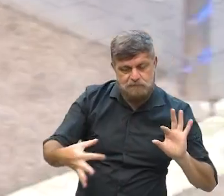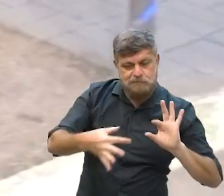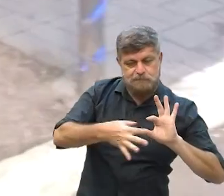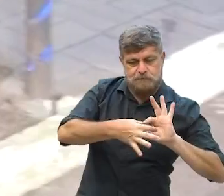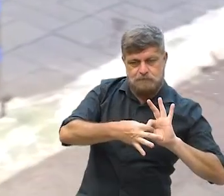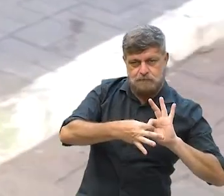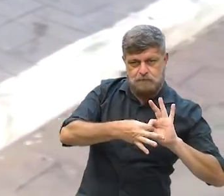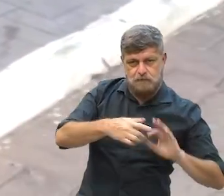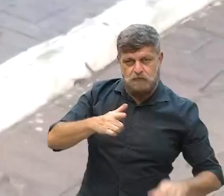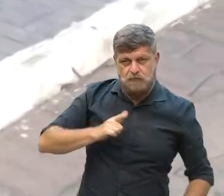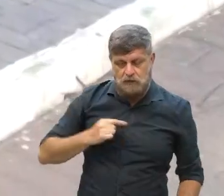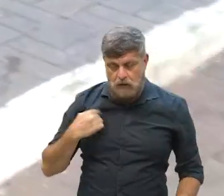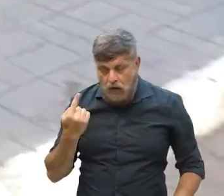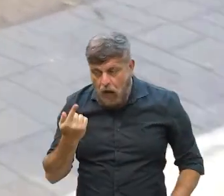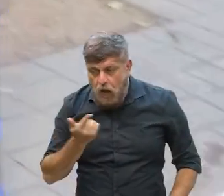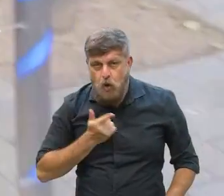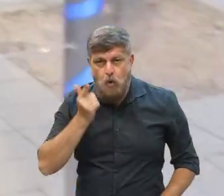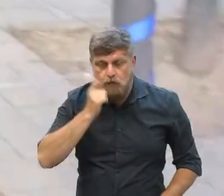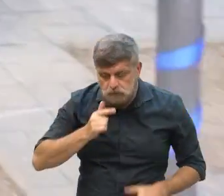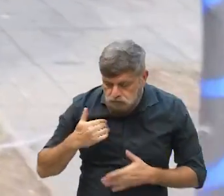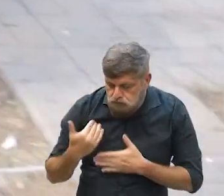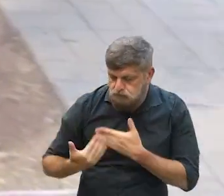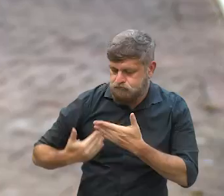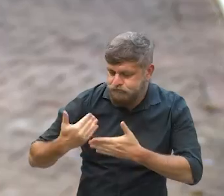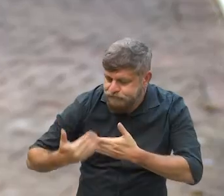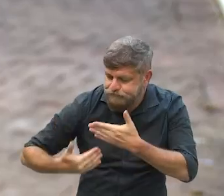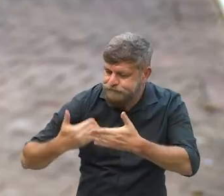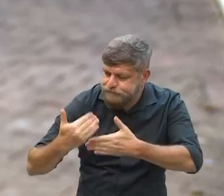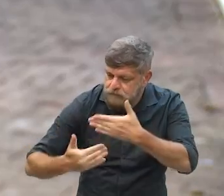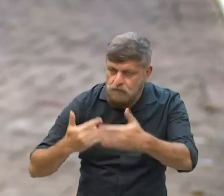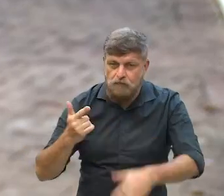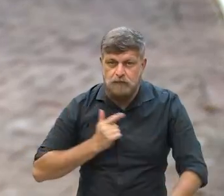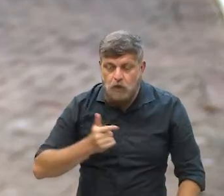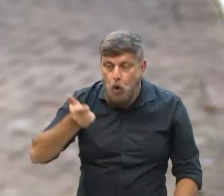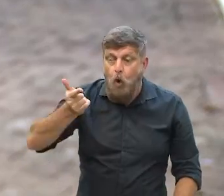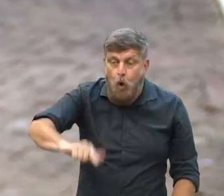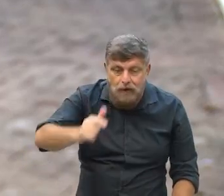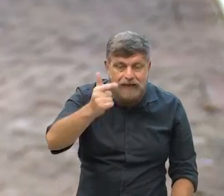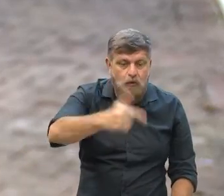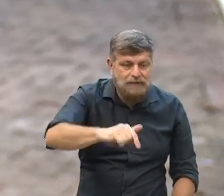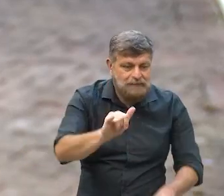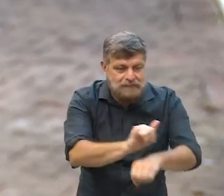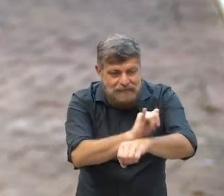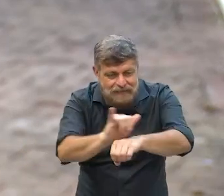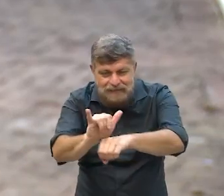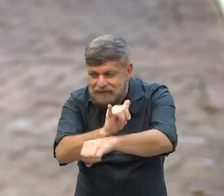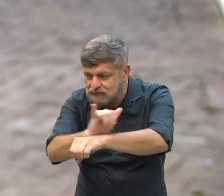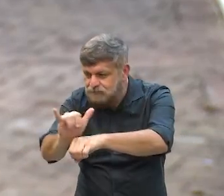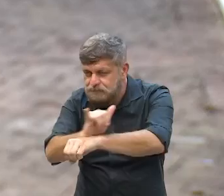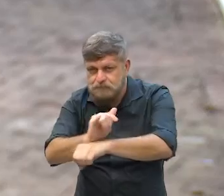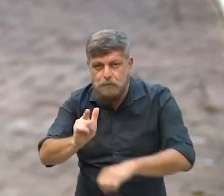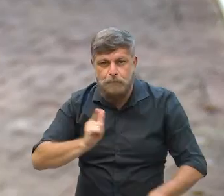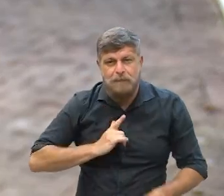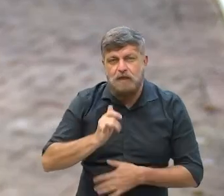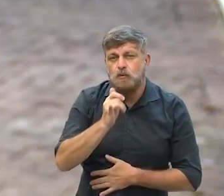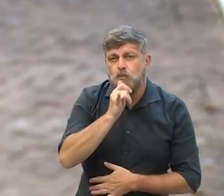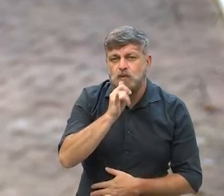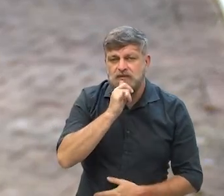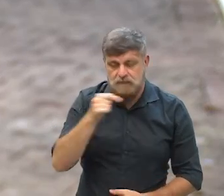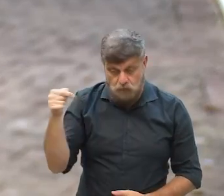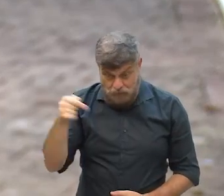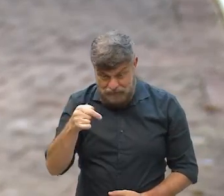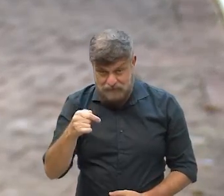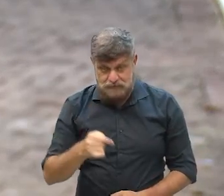e através disso a gente foi aí, criando outras iniciativas, né, até com um exemplo mesmo desse